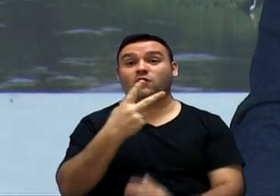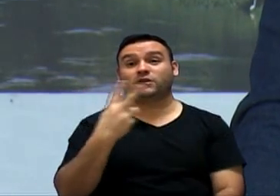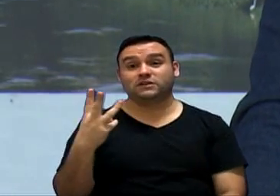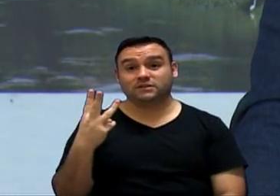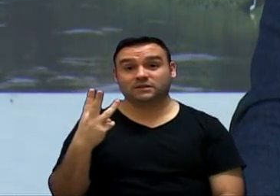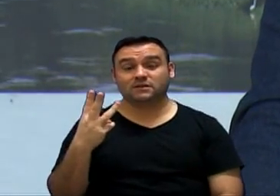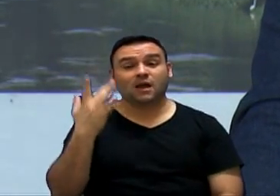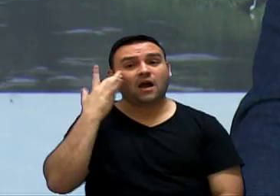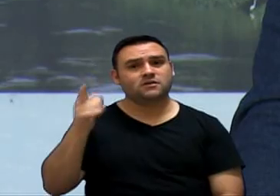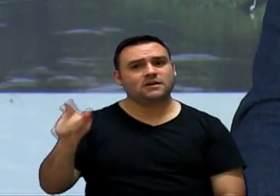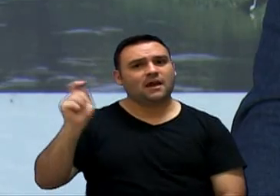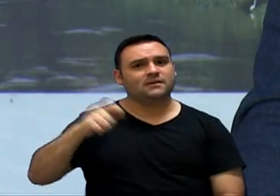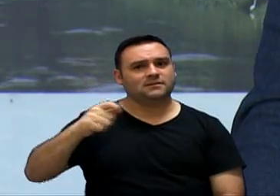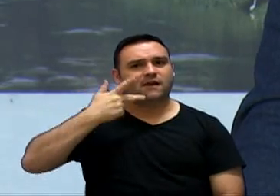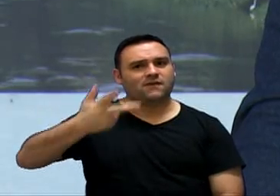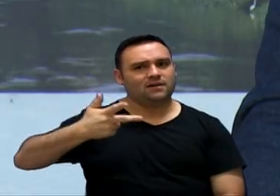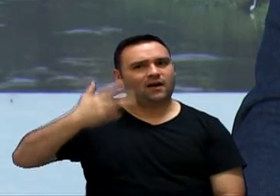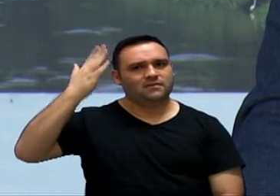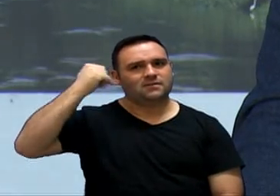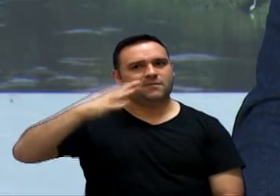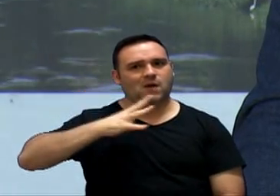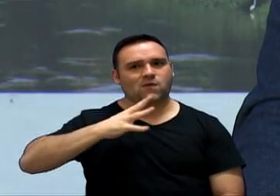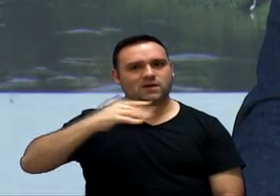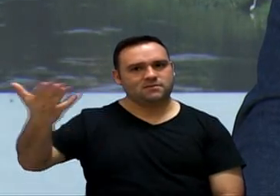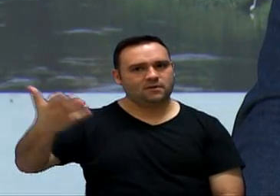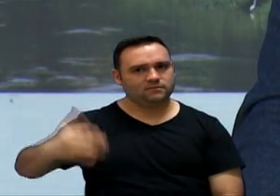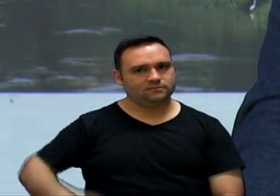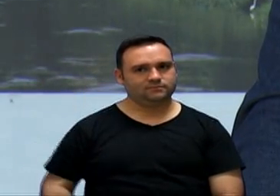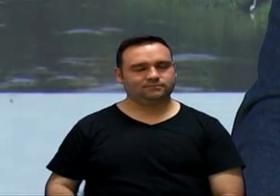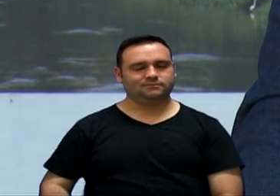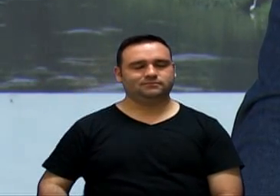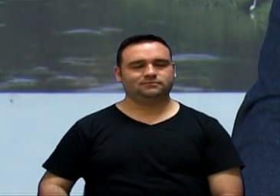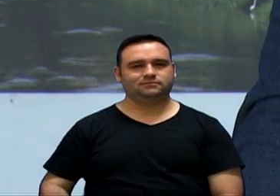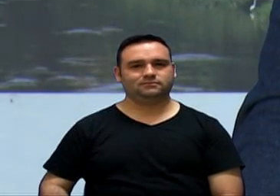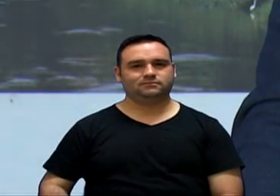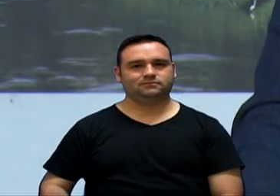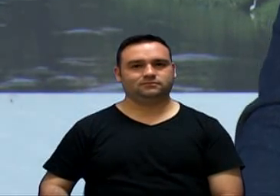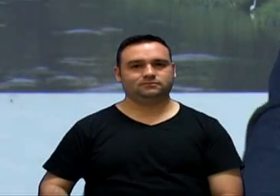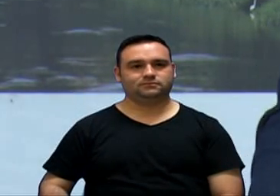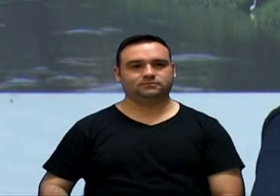Eu acho que ele tem autonomia médica para falar alguma coisa, né, vereadora?